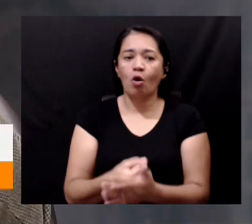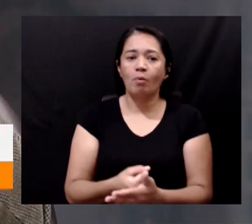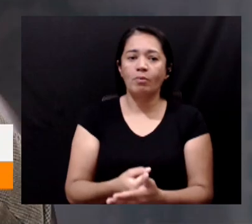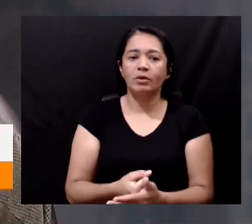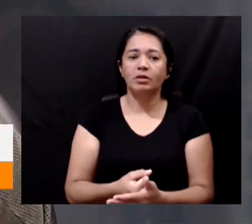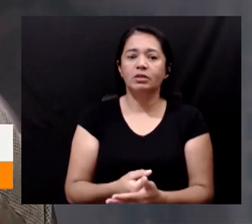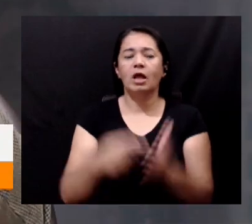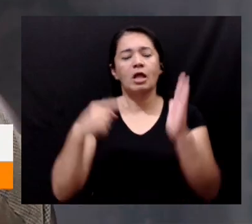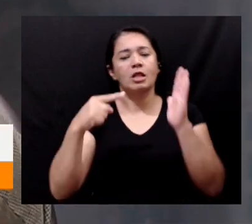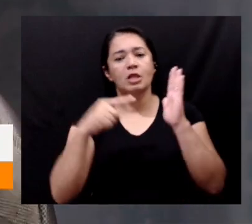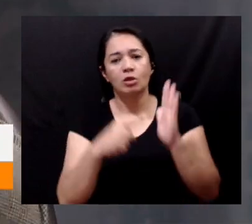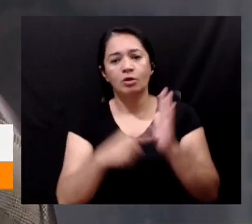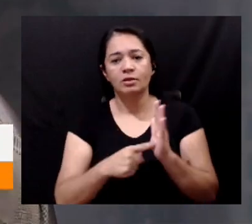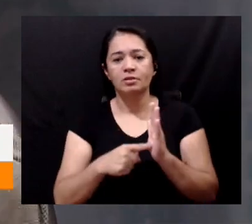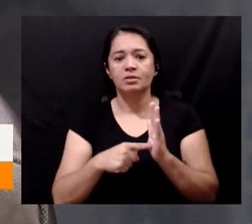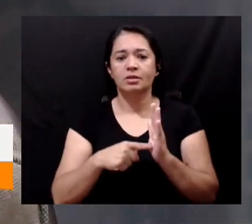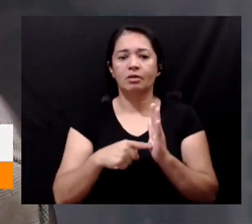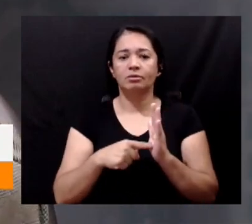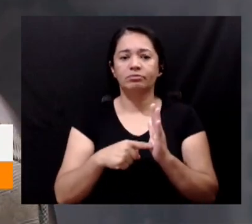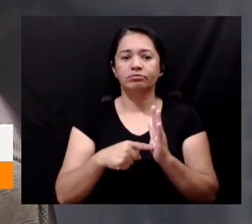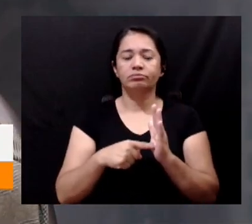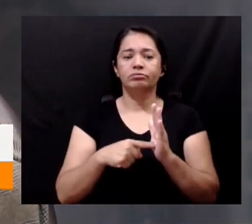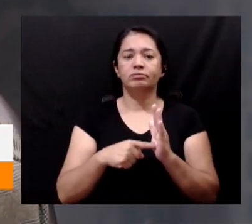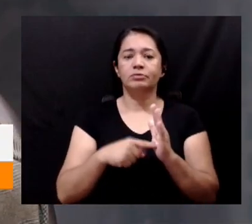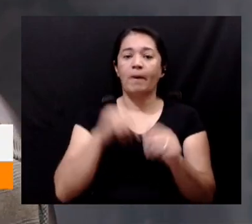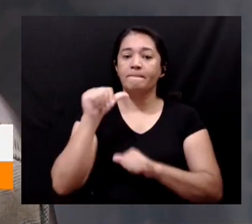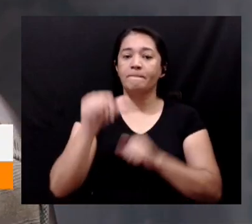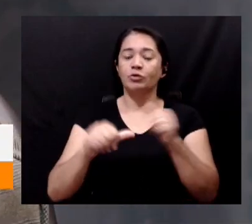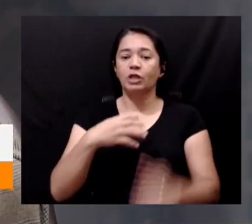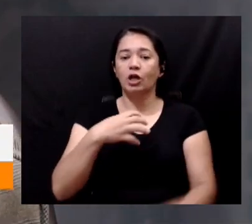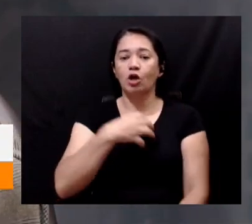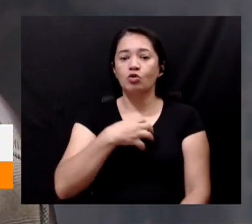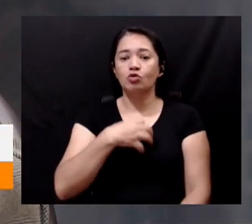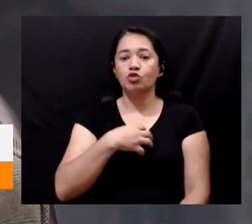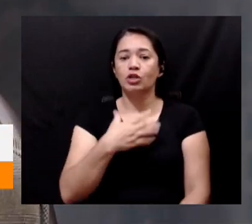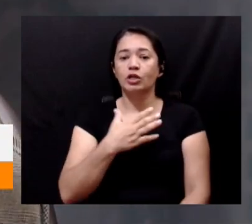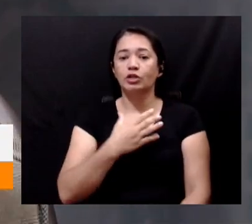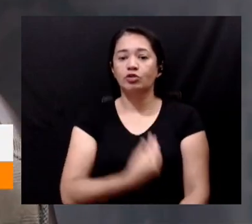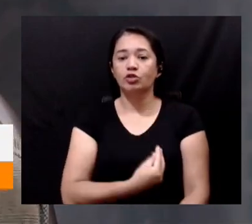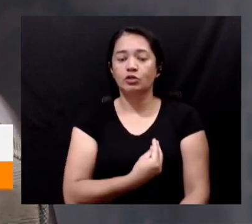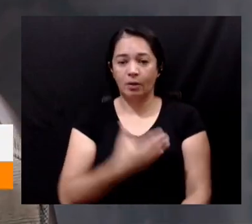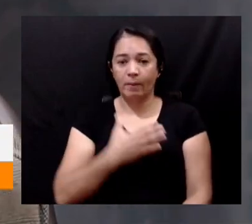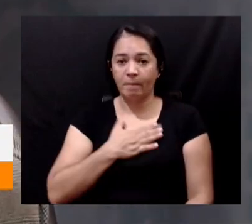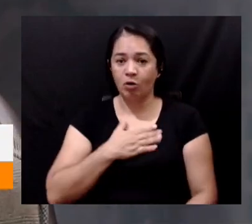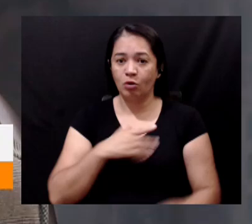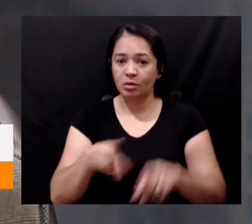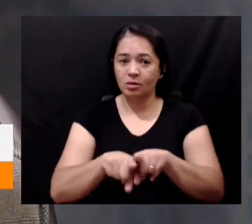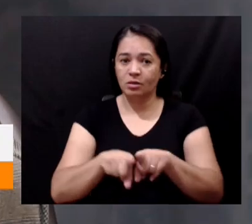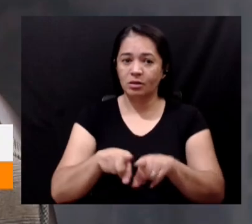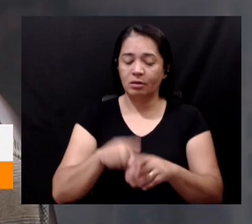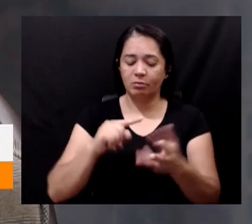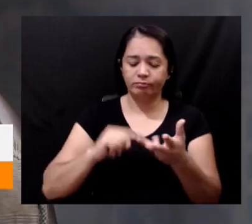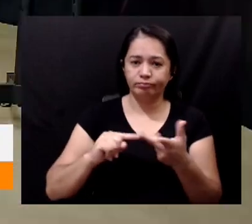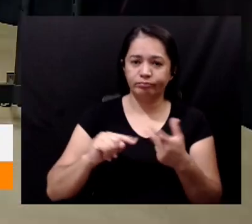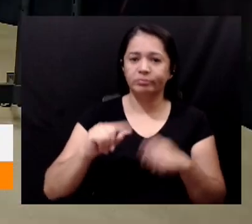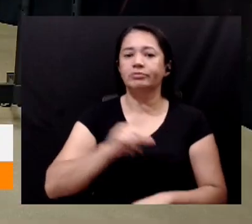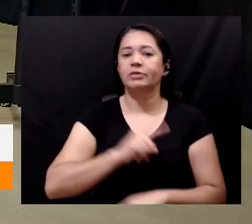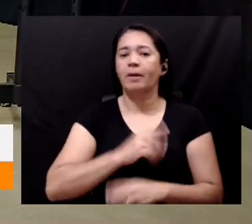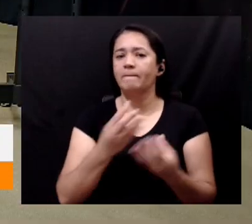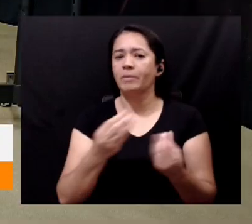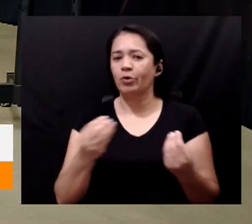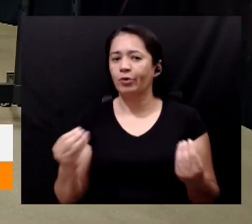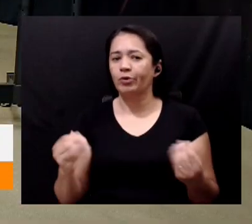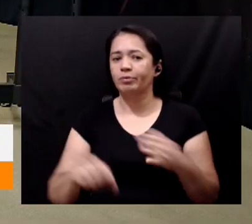denunciar, né, mudar meu estilo de vida também, Uhum. né, então, tem muita coisa para se fazer. Muita coisa que precisa